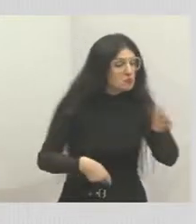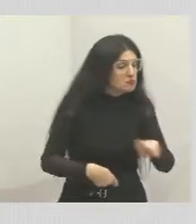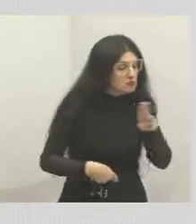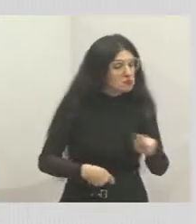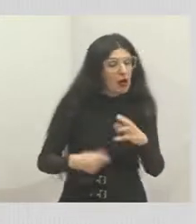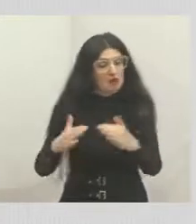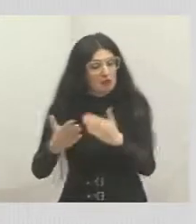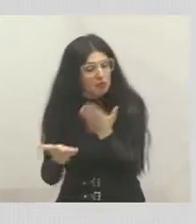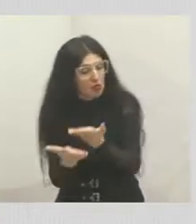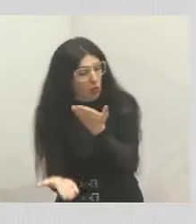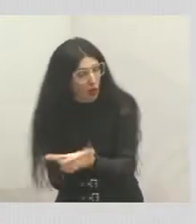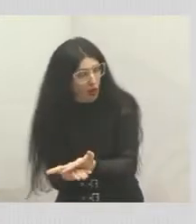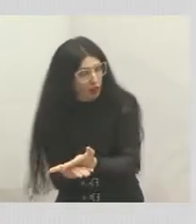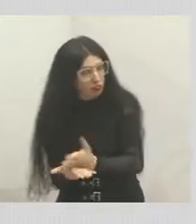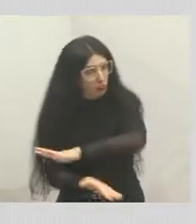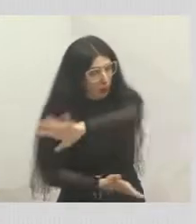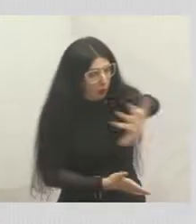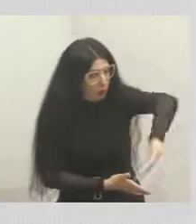meta obrigatória